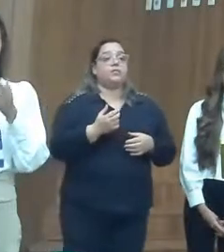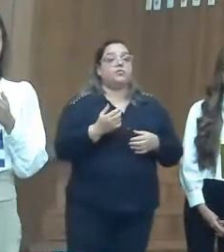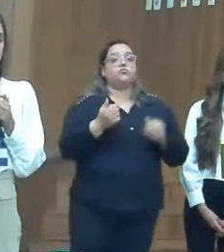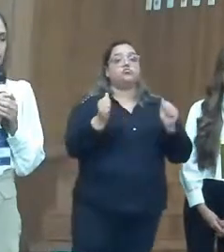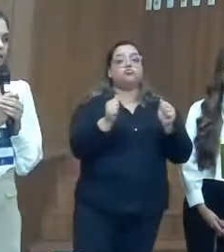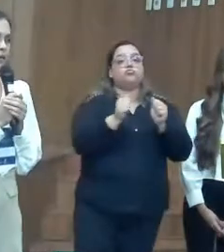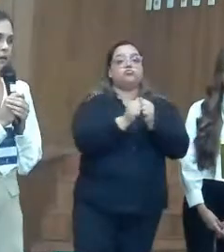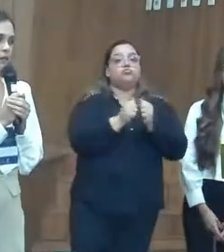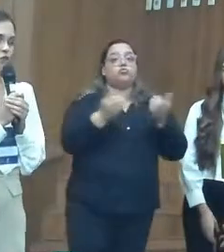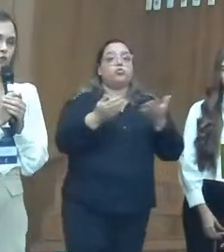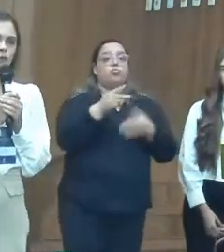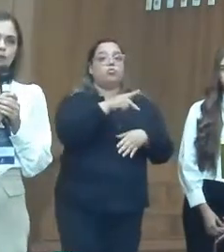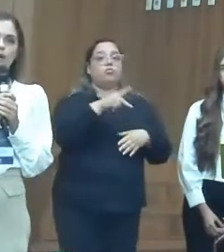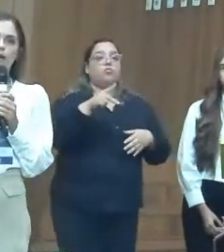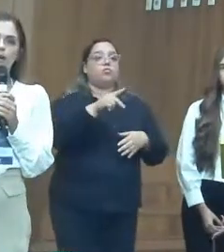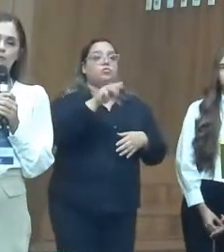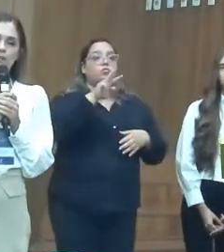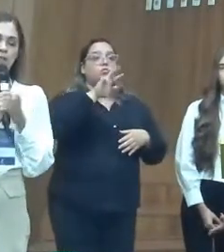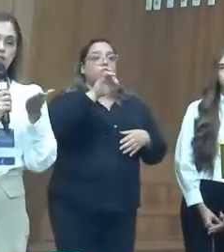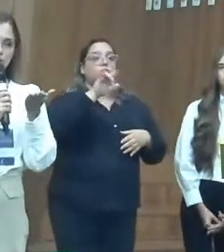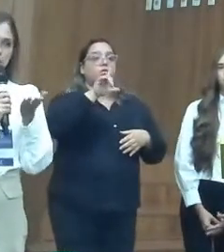William,